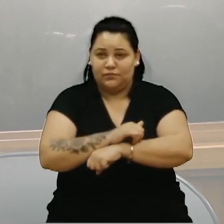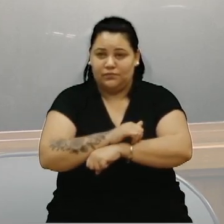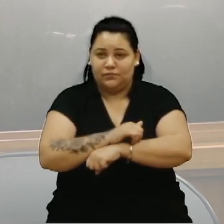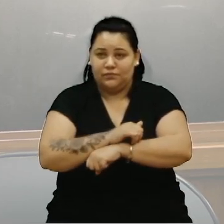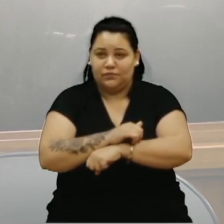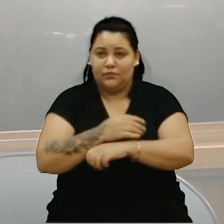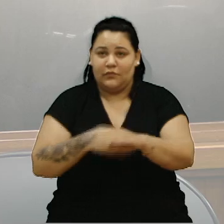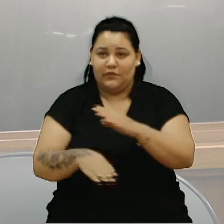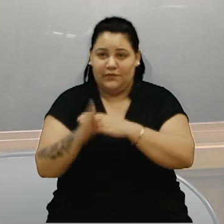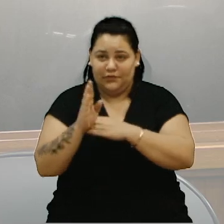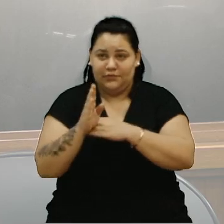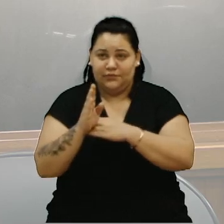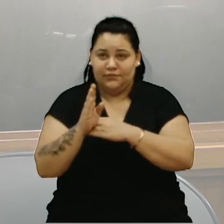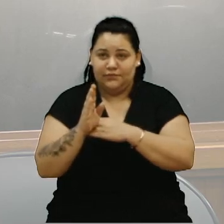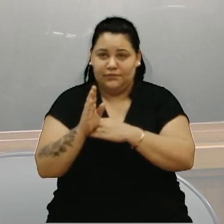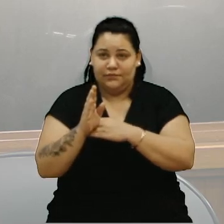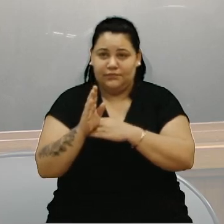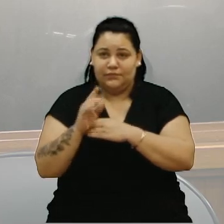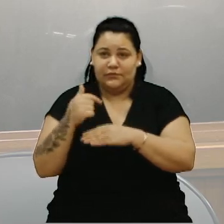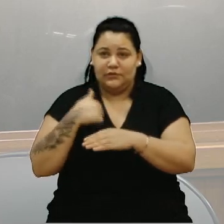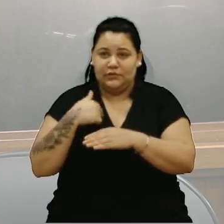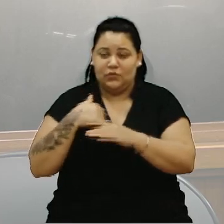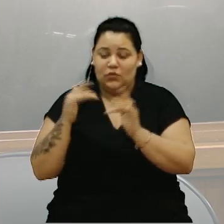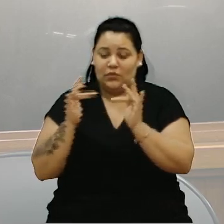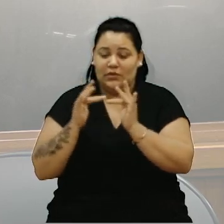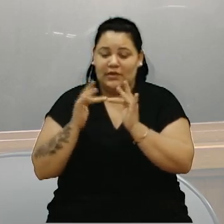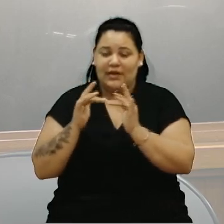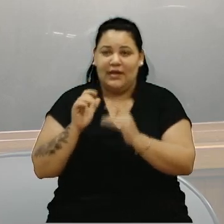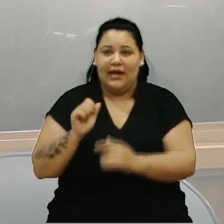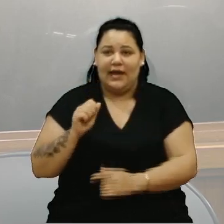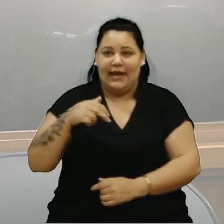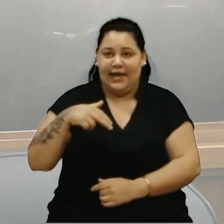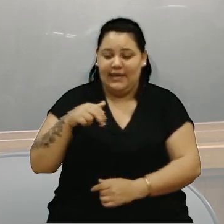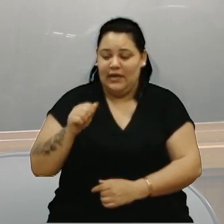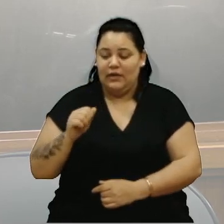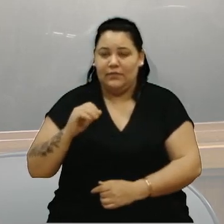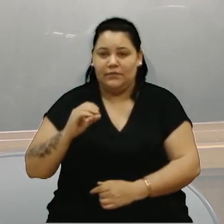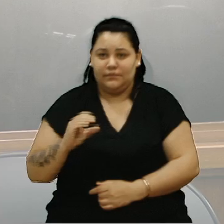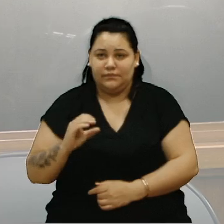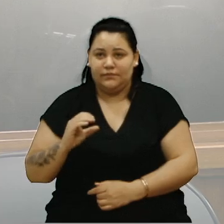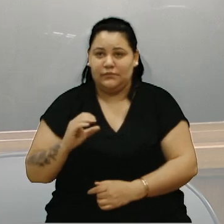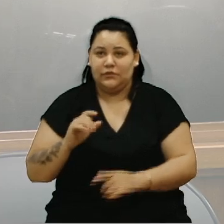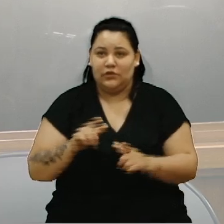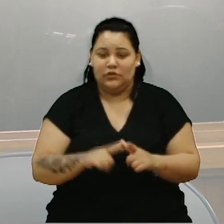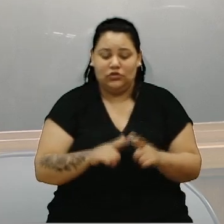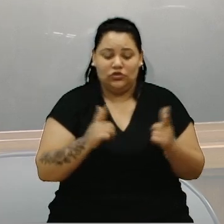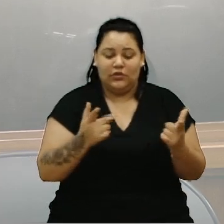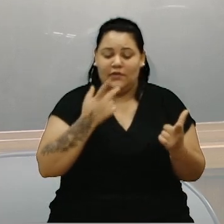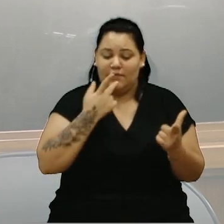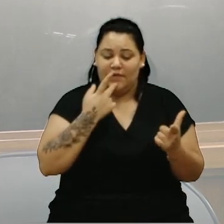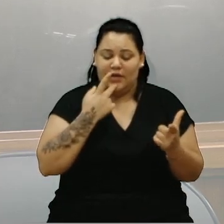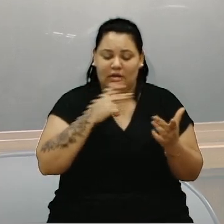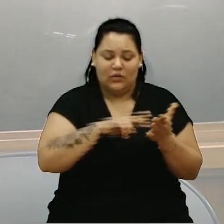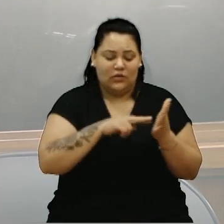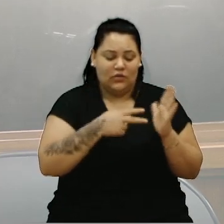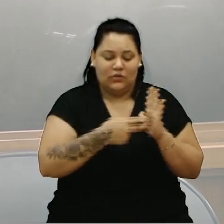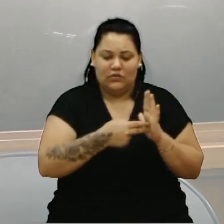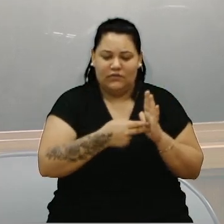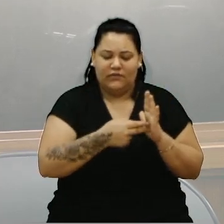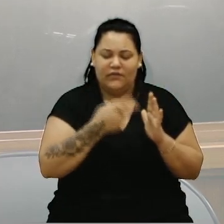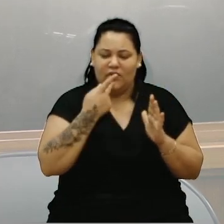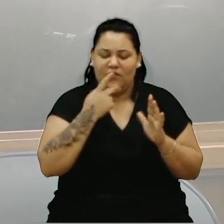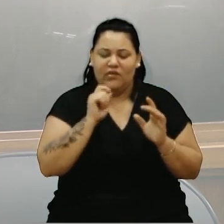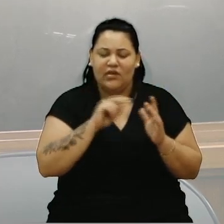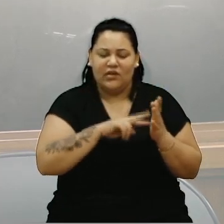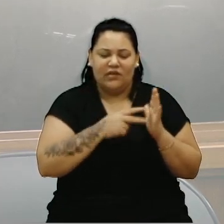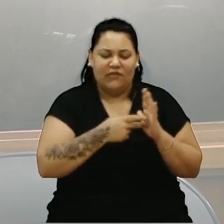A palavra do secretário, estamos tratando com a ANAC. Aí o jornal, o Ciro pergunta para ele, tá, mas o que significa tratado com a ANAC? Para